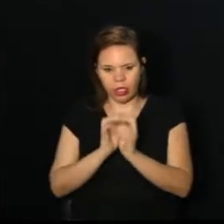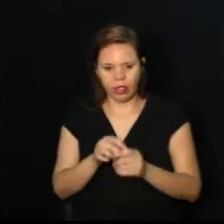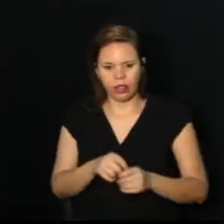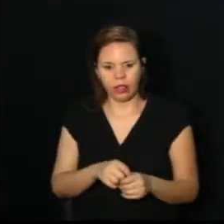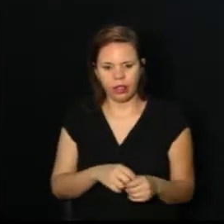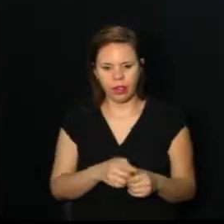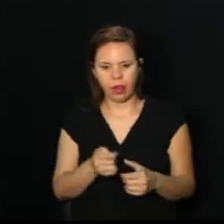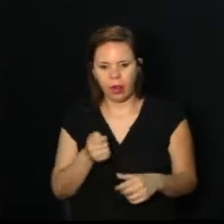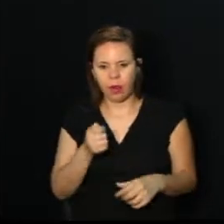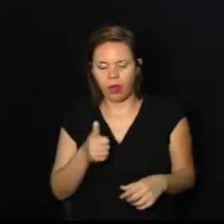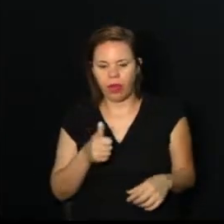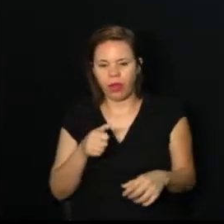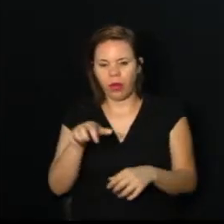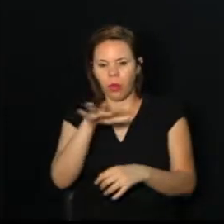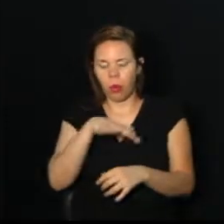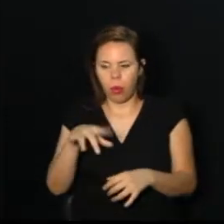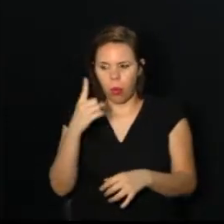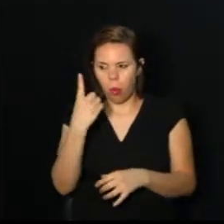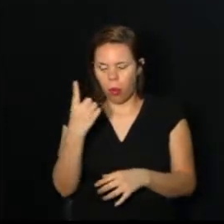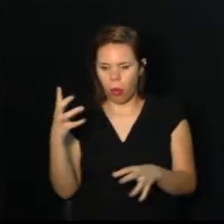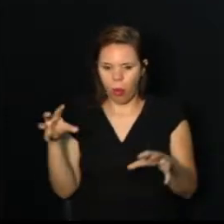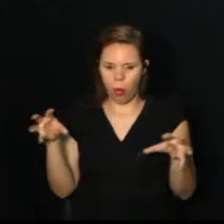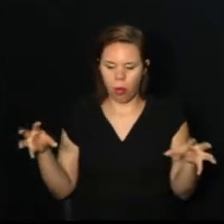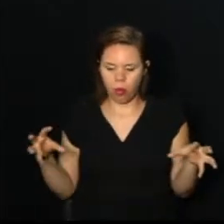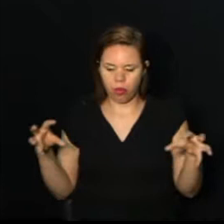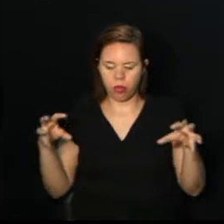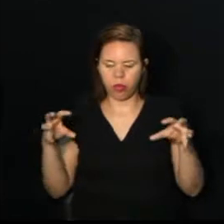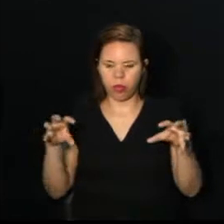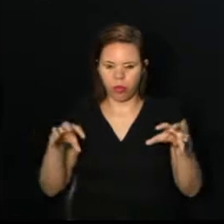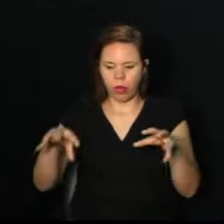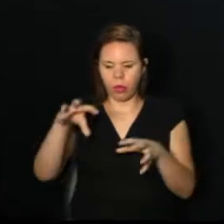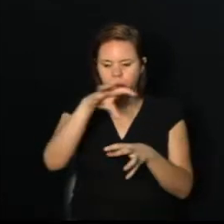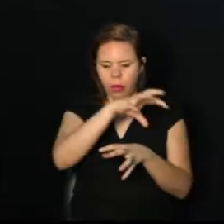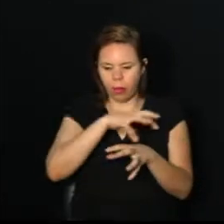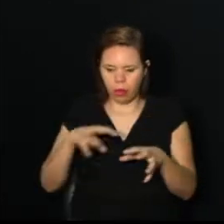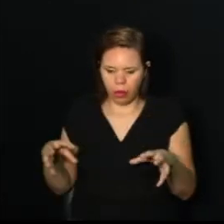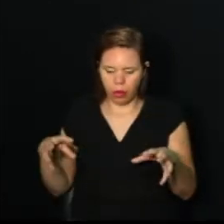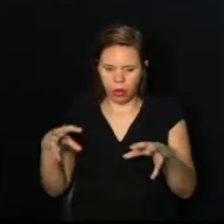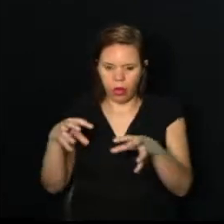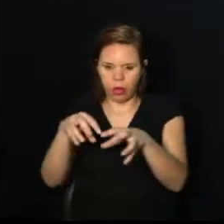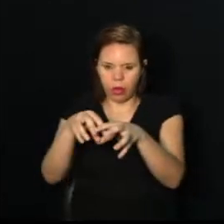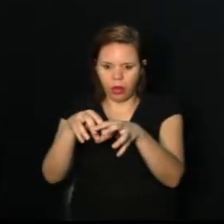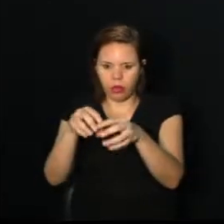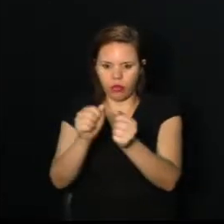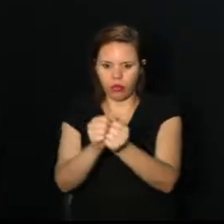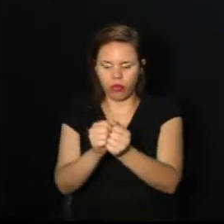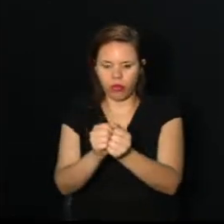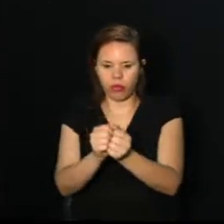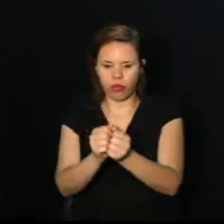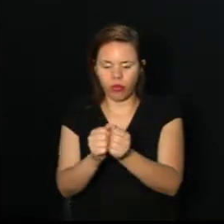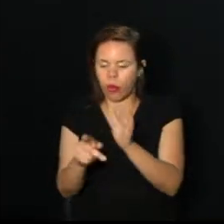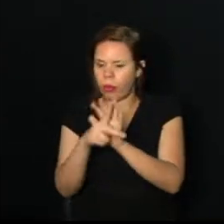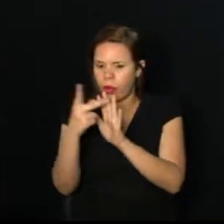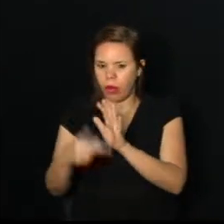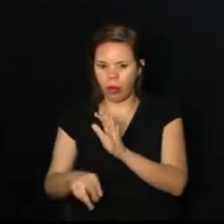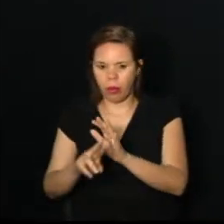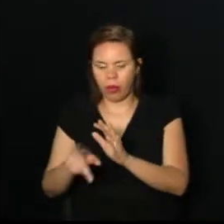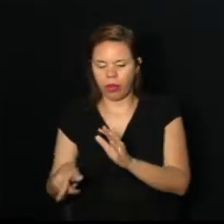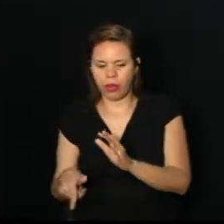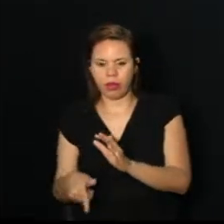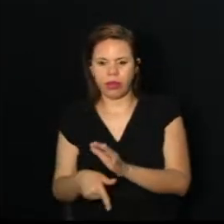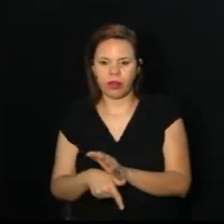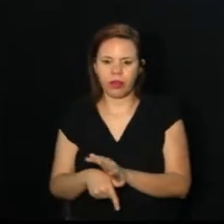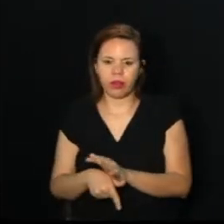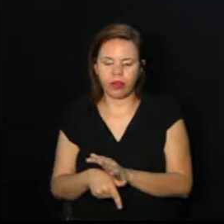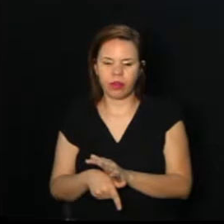passa para quase uma área só, que é a área frontal. que não é própria para isso, né? A